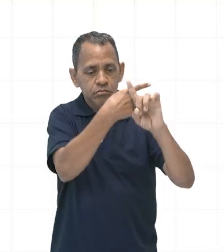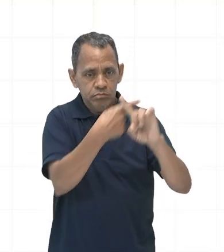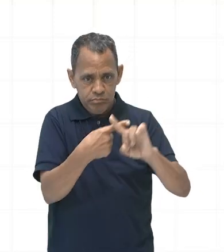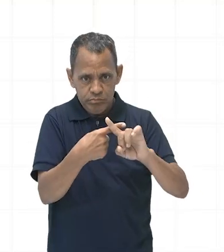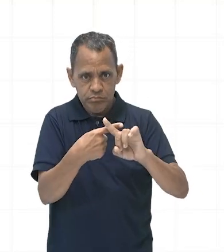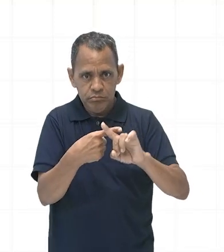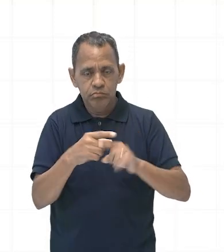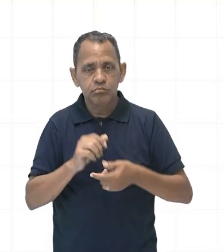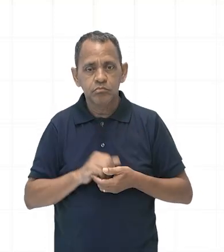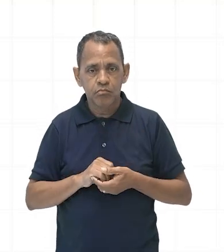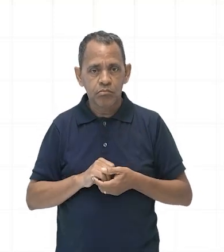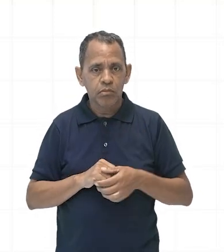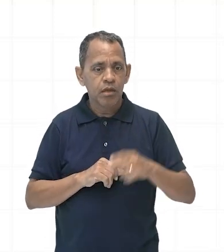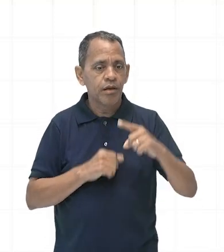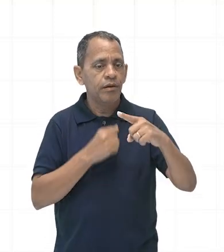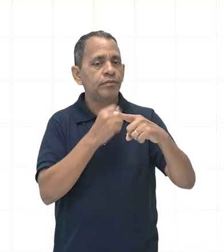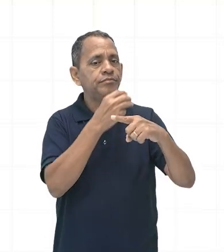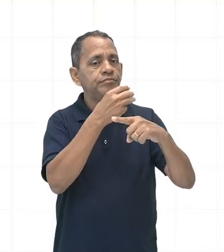extremos. Então,